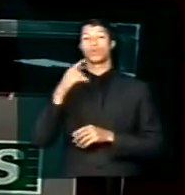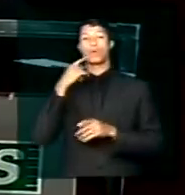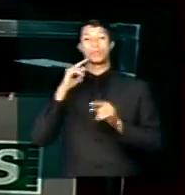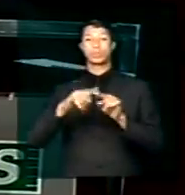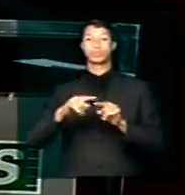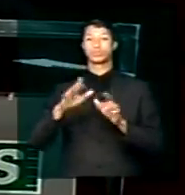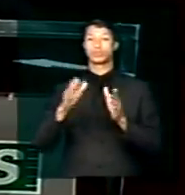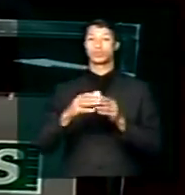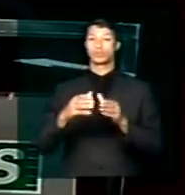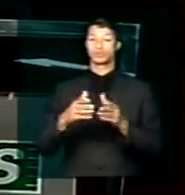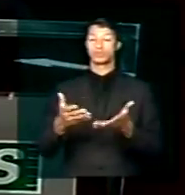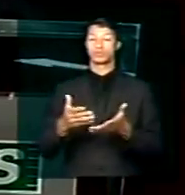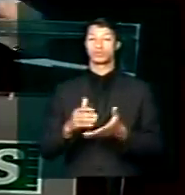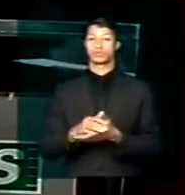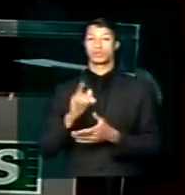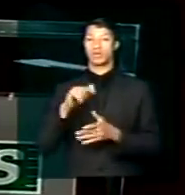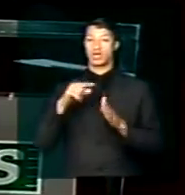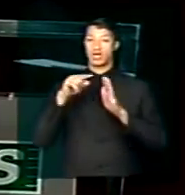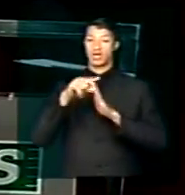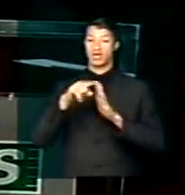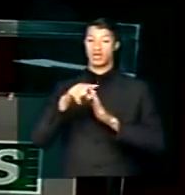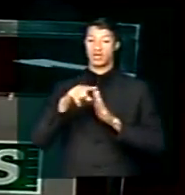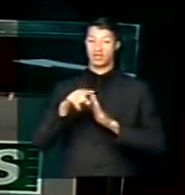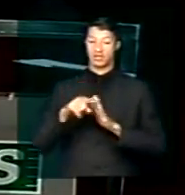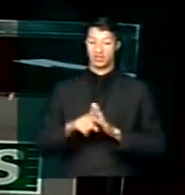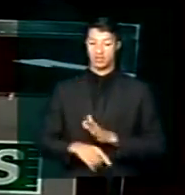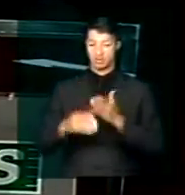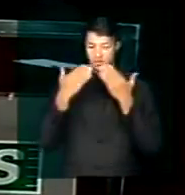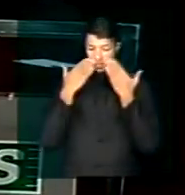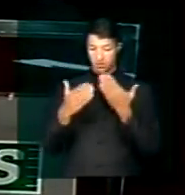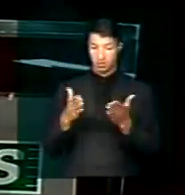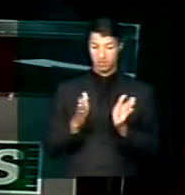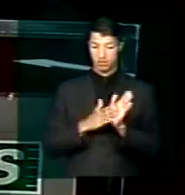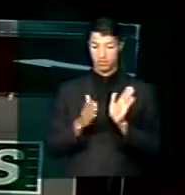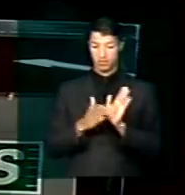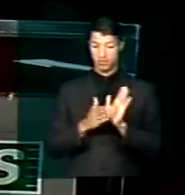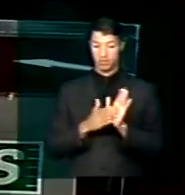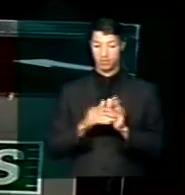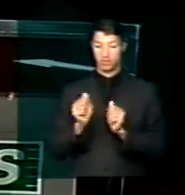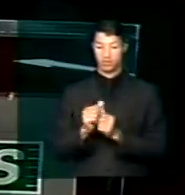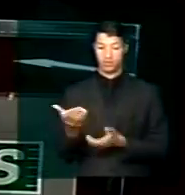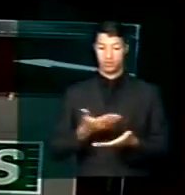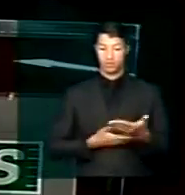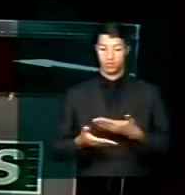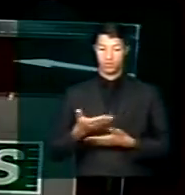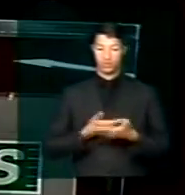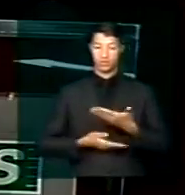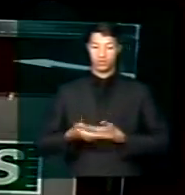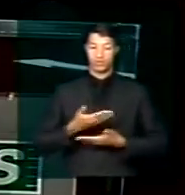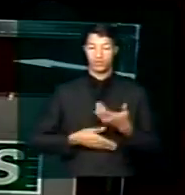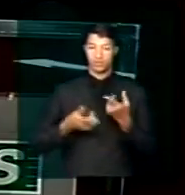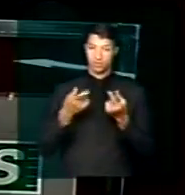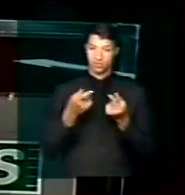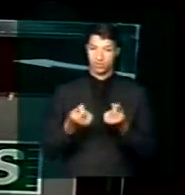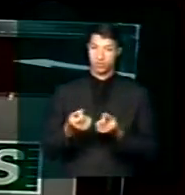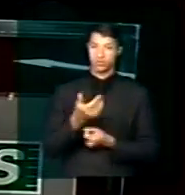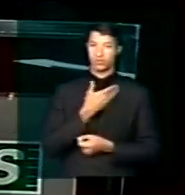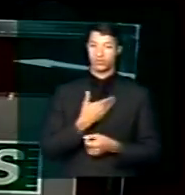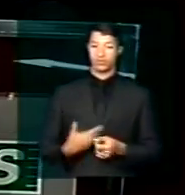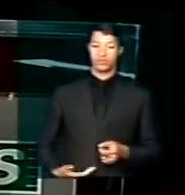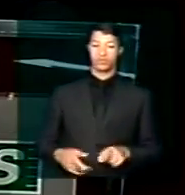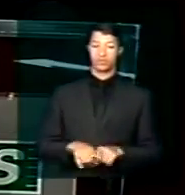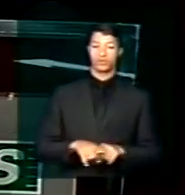o grande objetivo dessa comissão? É analisar e apresentar uma proposta com relação à partilha de recursos públicos